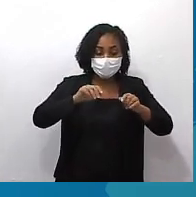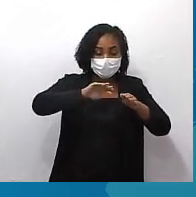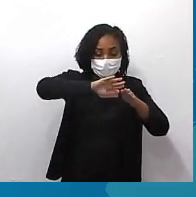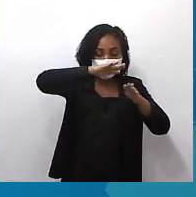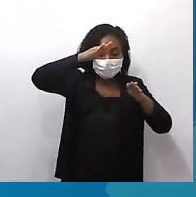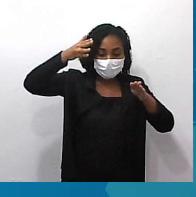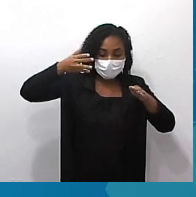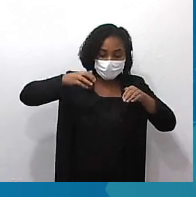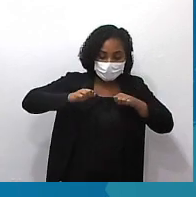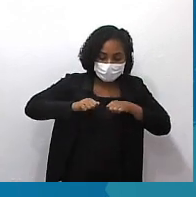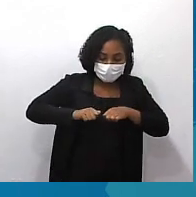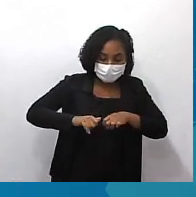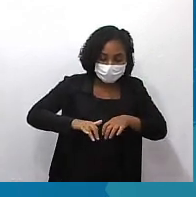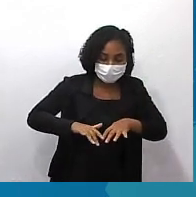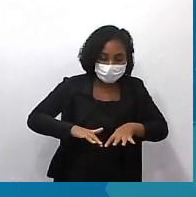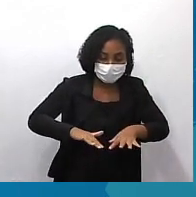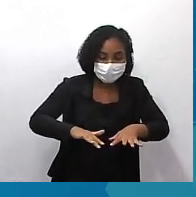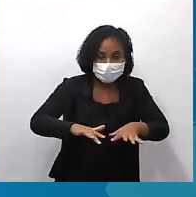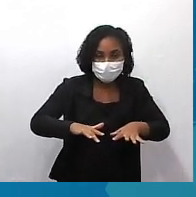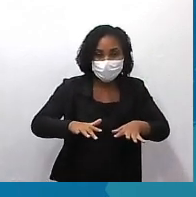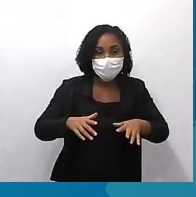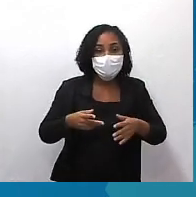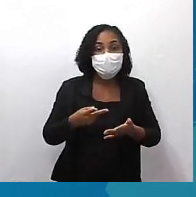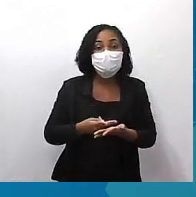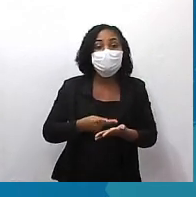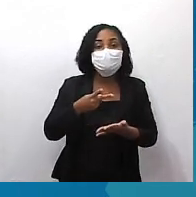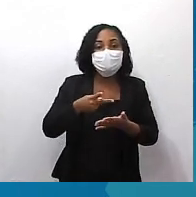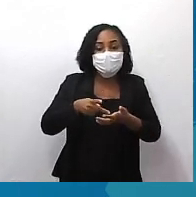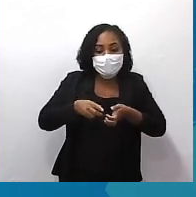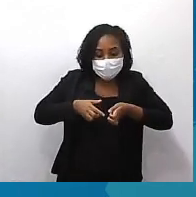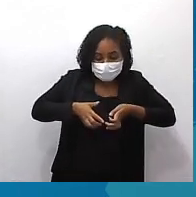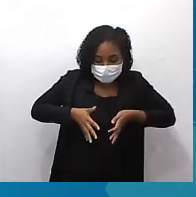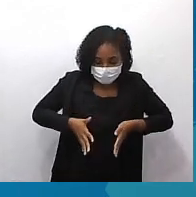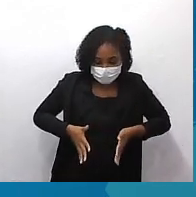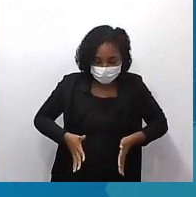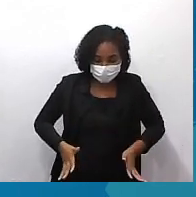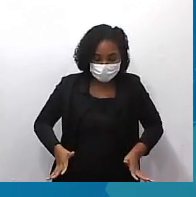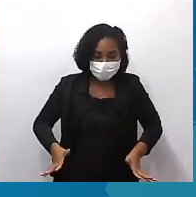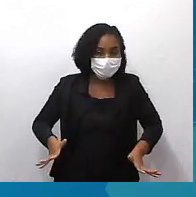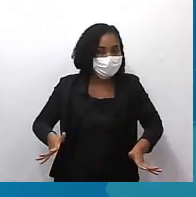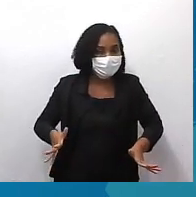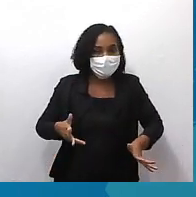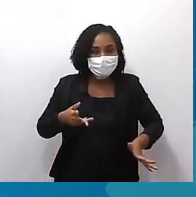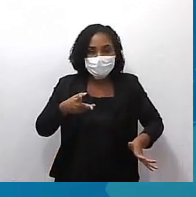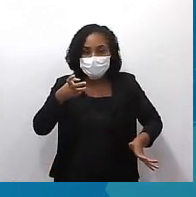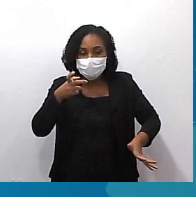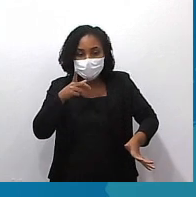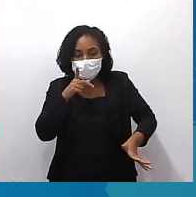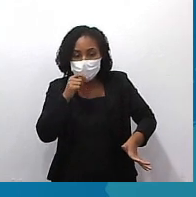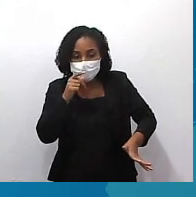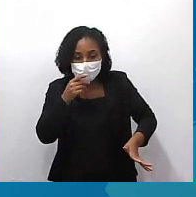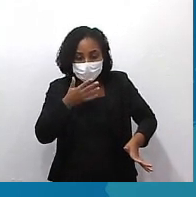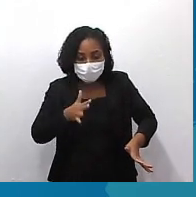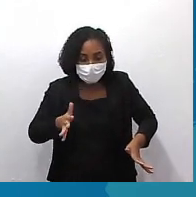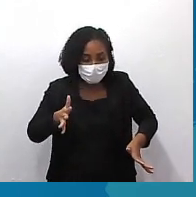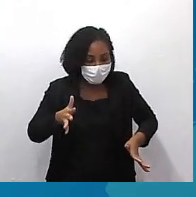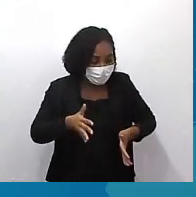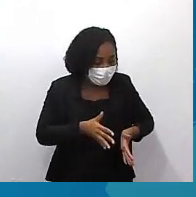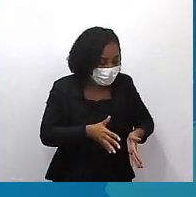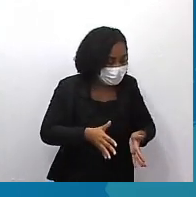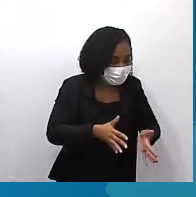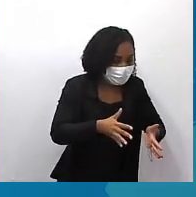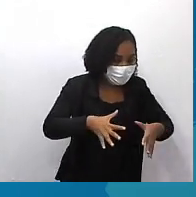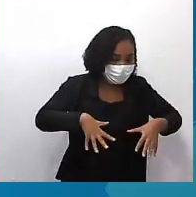vai encontrar regiões tão baixas que ele vai infiltrar. Então ele nem vai para o mar, nem vai para outro rio, nem